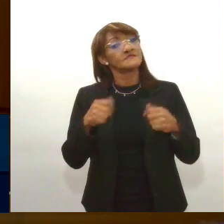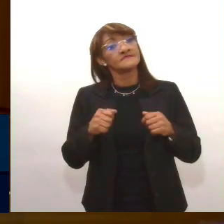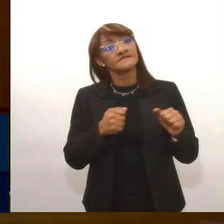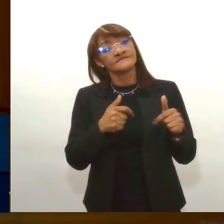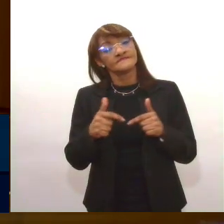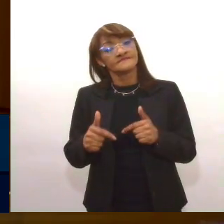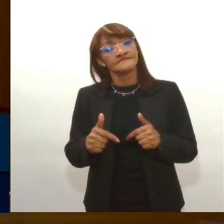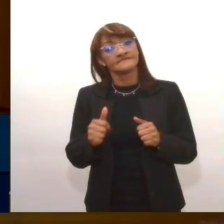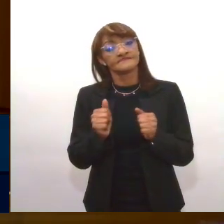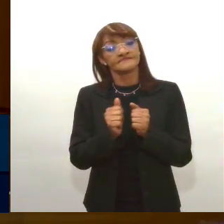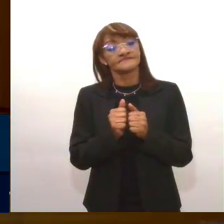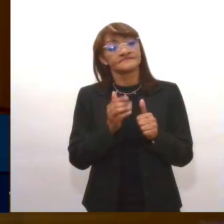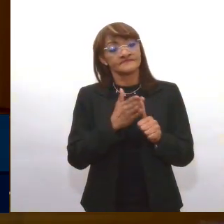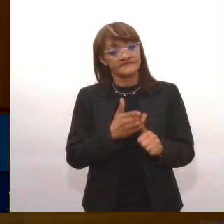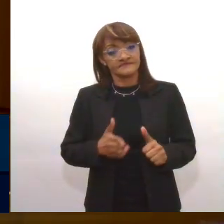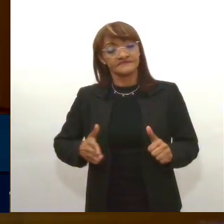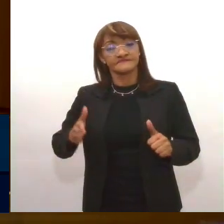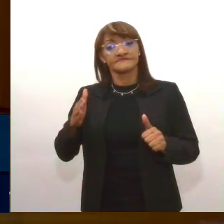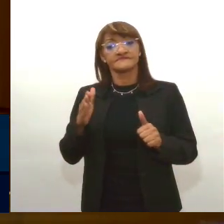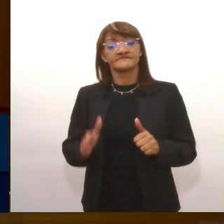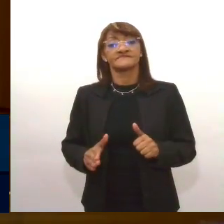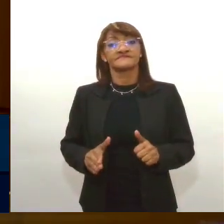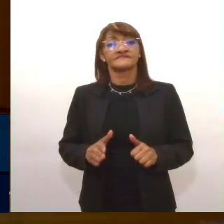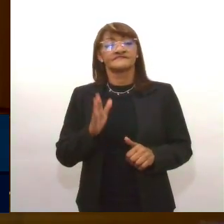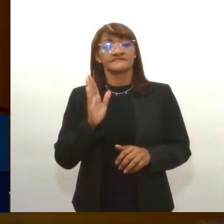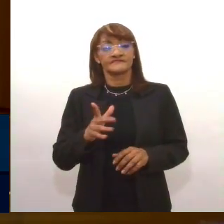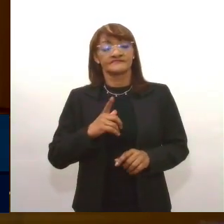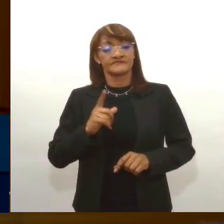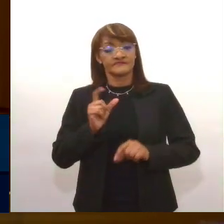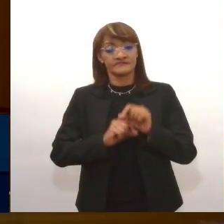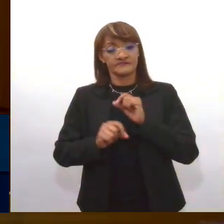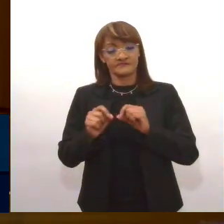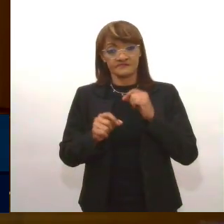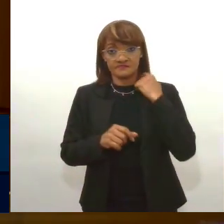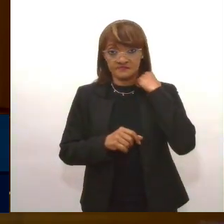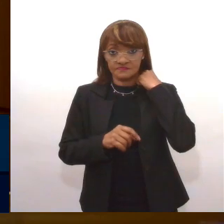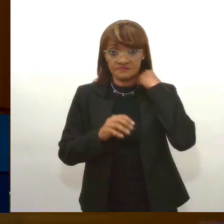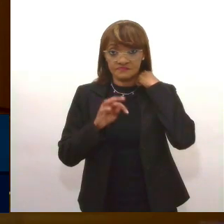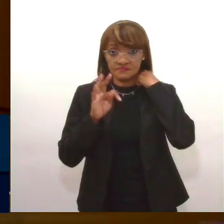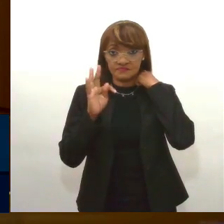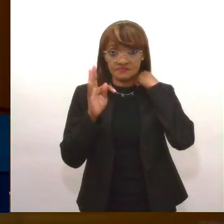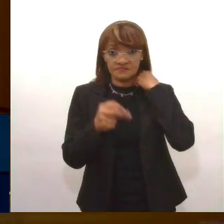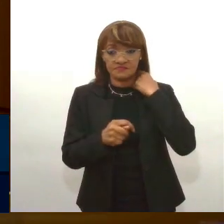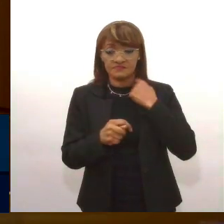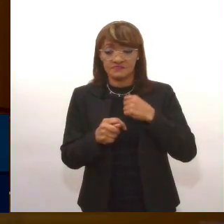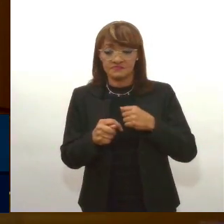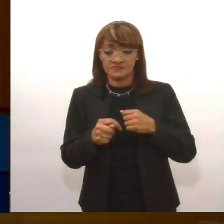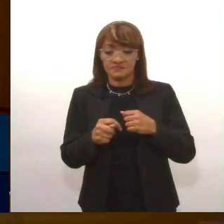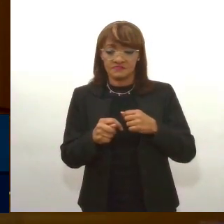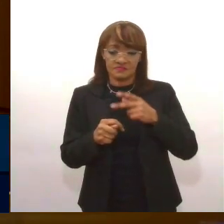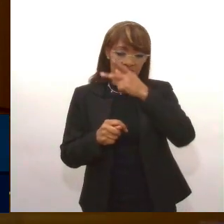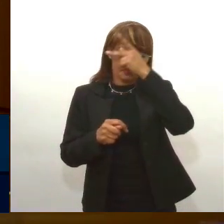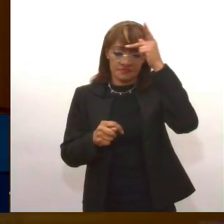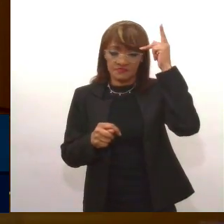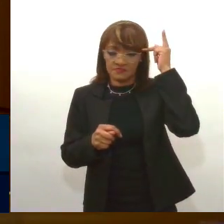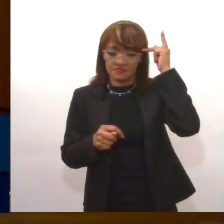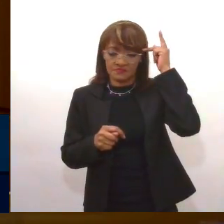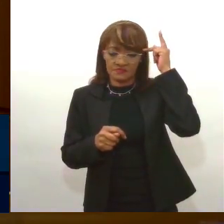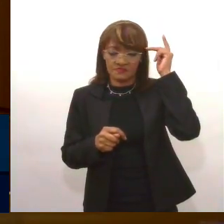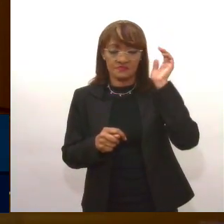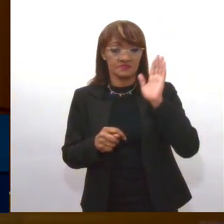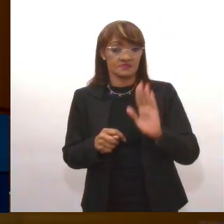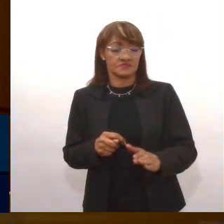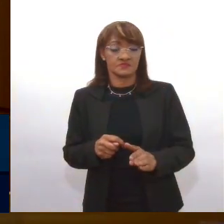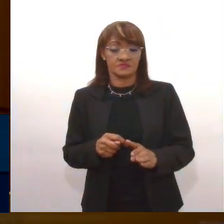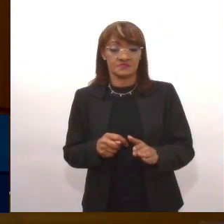dos pescadores e das marisqueiras para freiar os interesses do Capital que são contrários aos